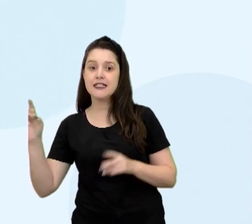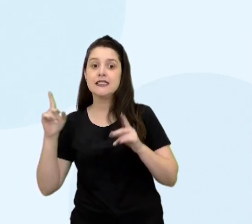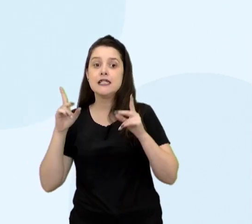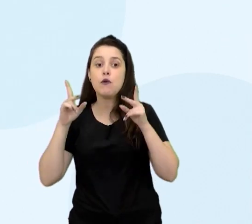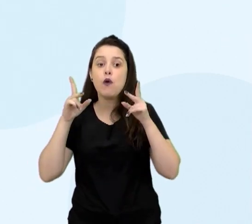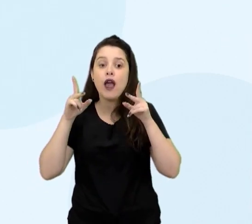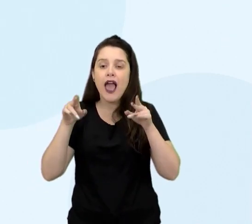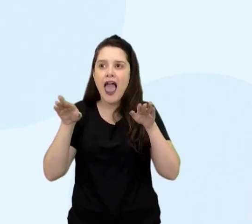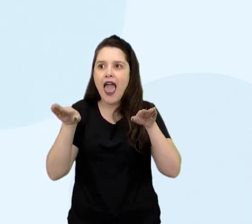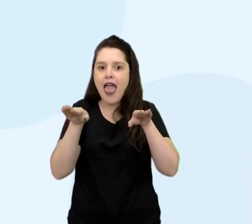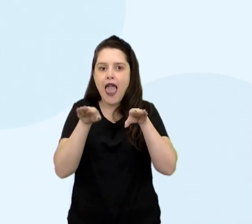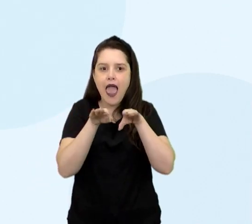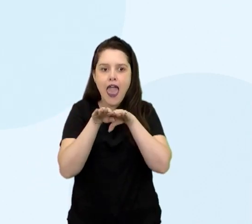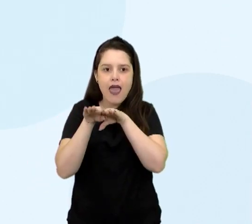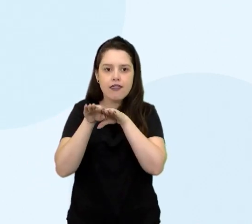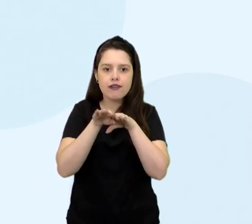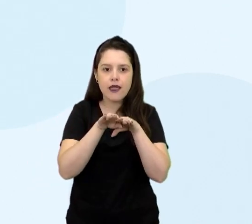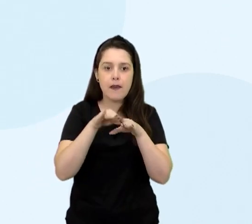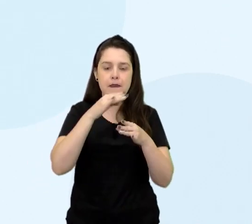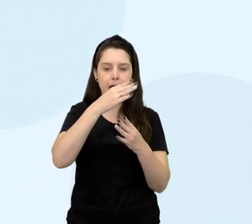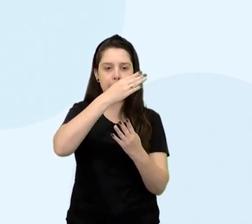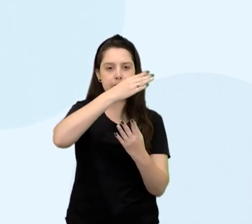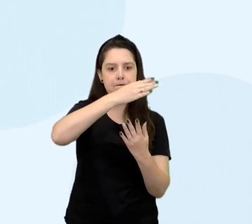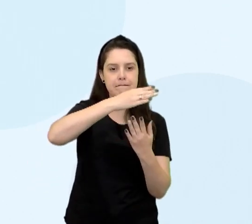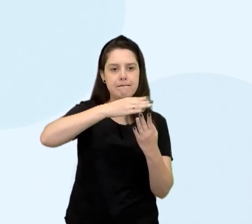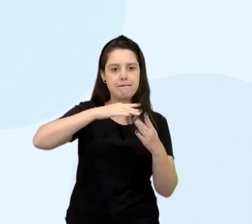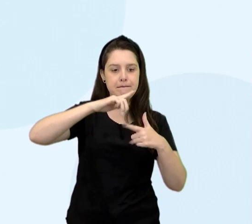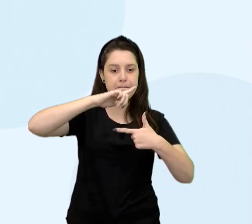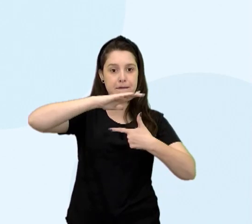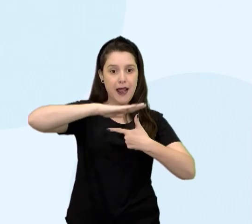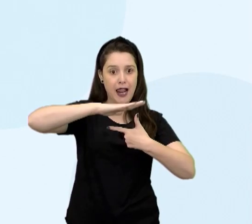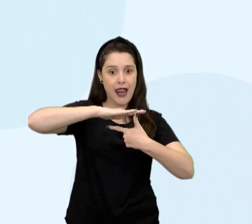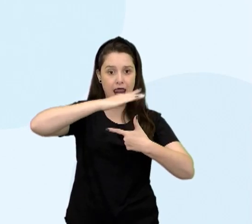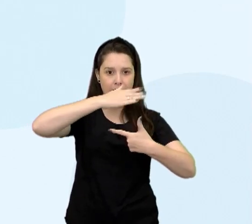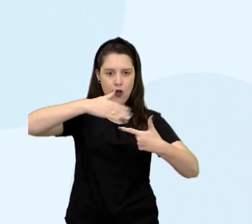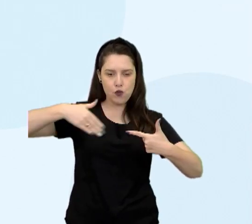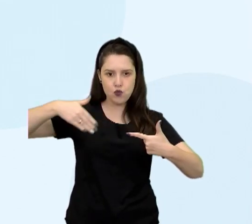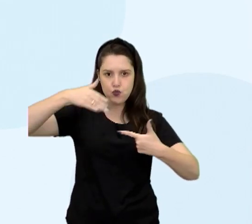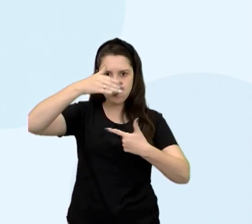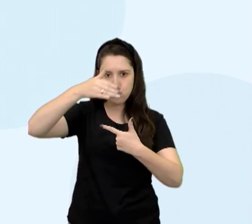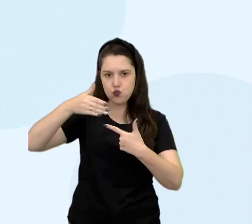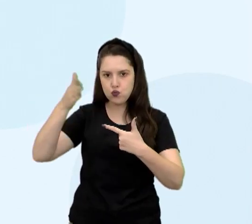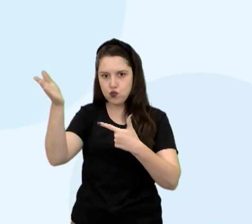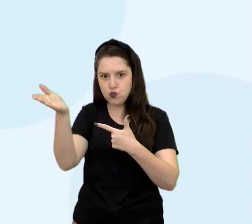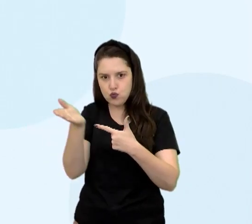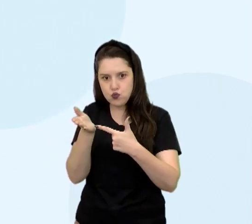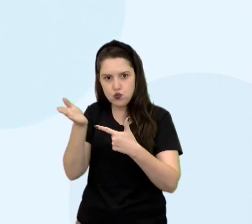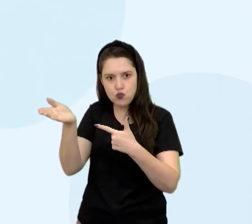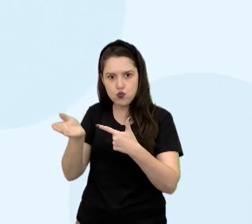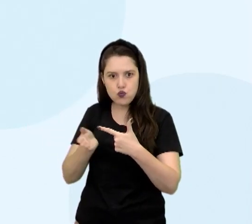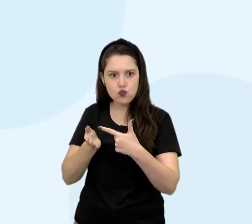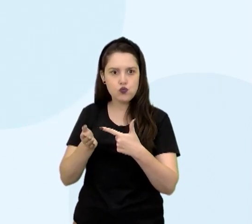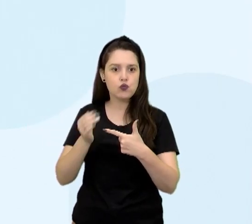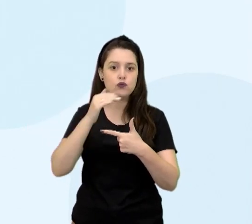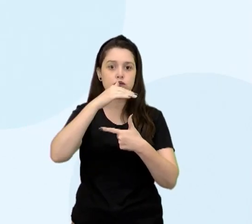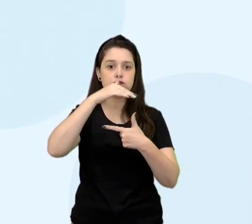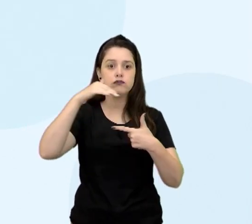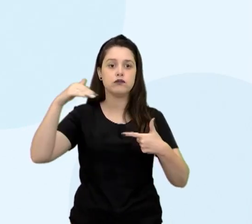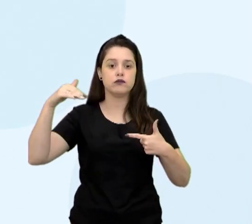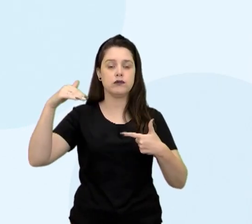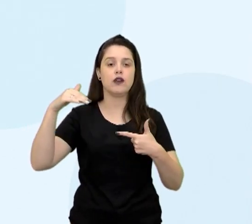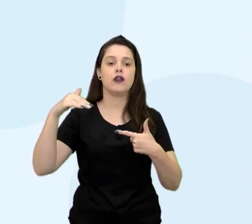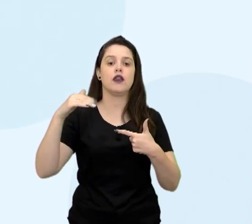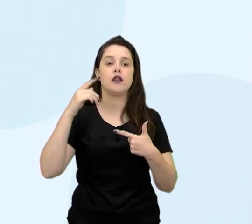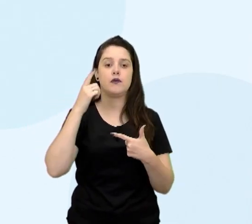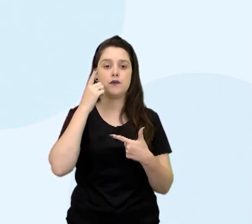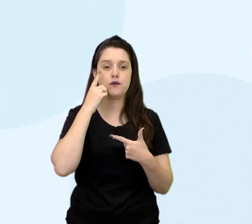retas paralelas aqui, ó, cortadas por transversais, no caso essas seriam as transversais, tá bom? Então, quaisquer dois